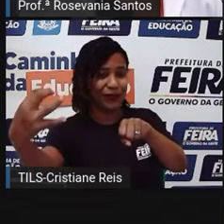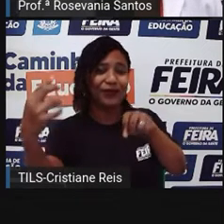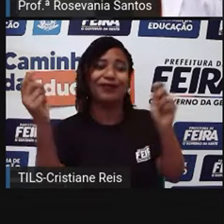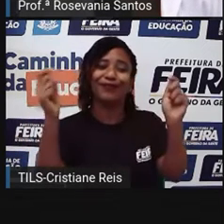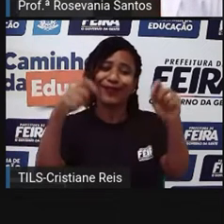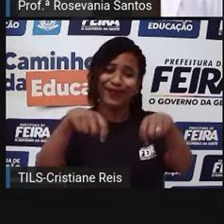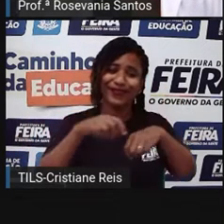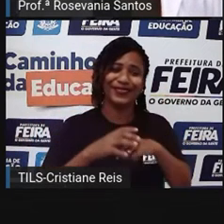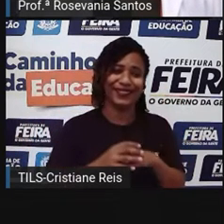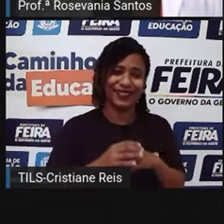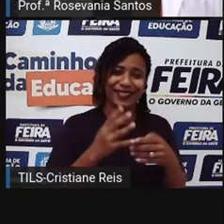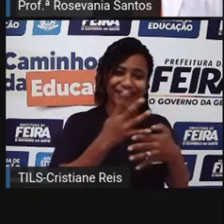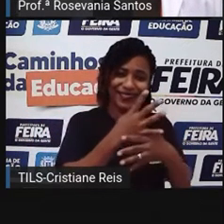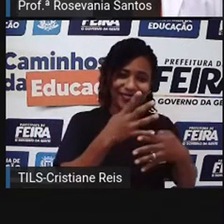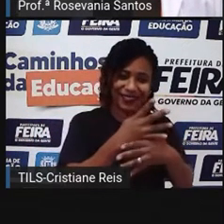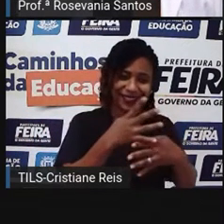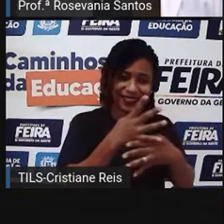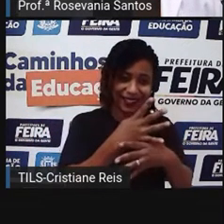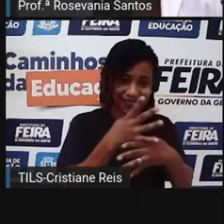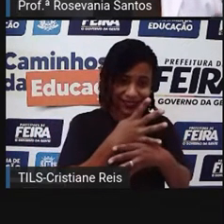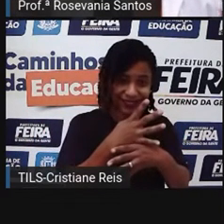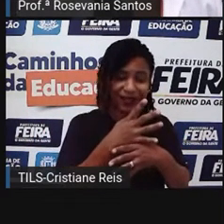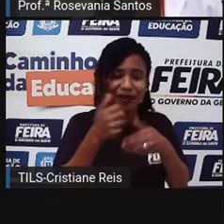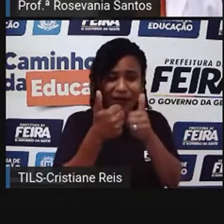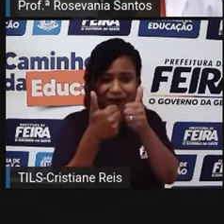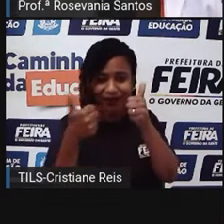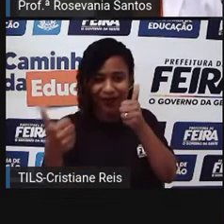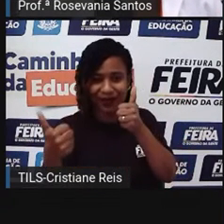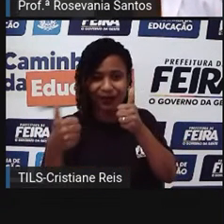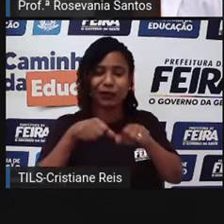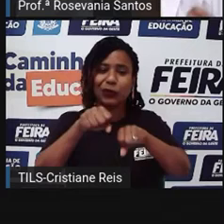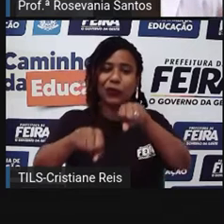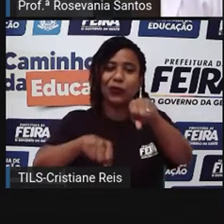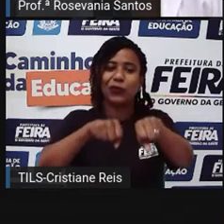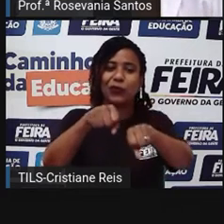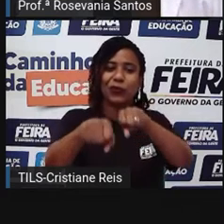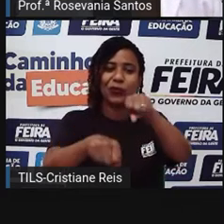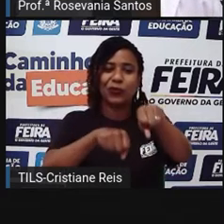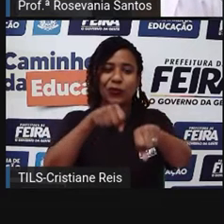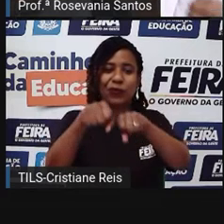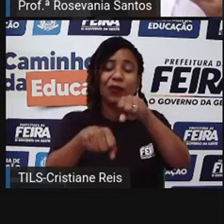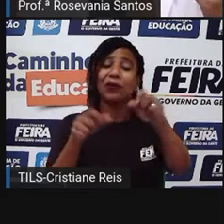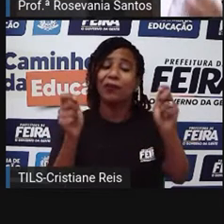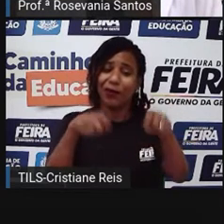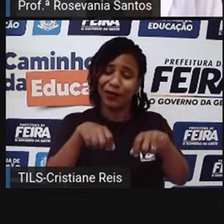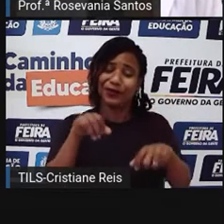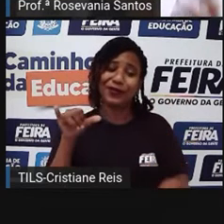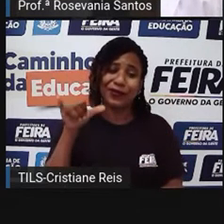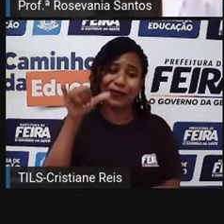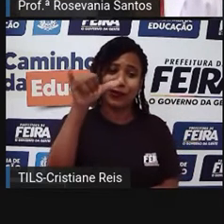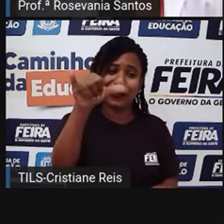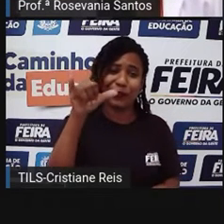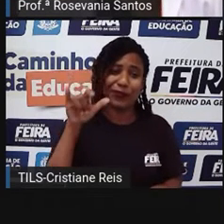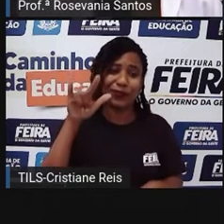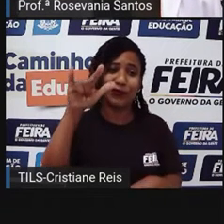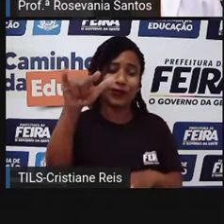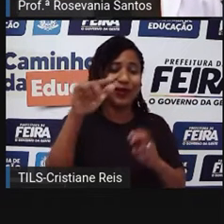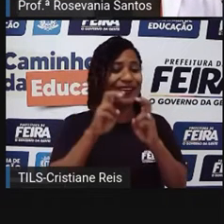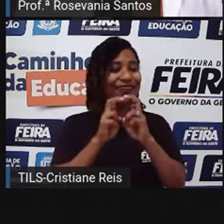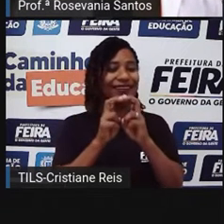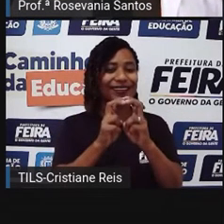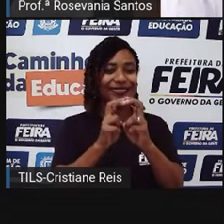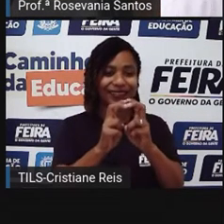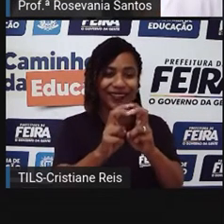outra, né, usando as bicicletas. Mas você também pode utilizar os aviões, você pode utilizar os trens, os metrôs,